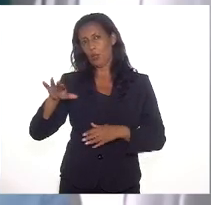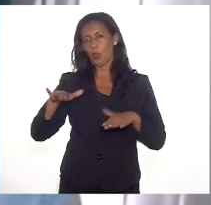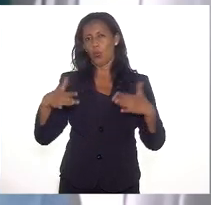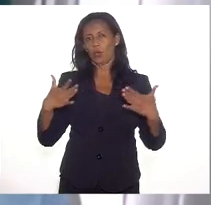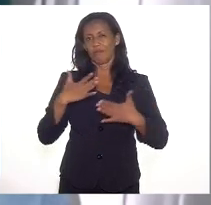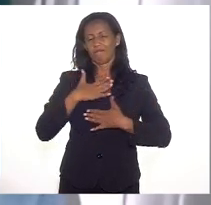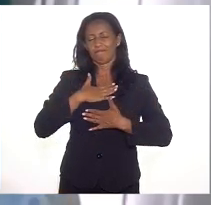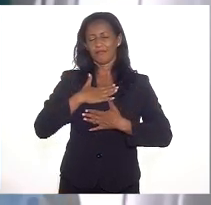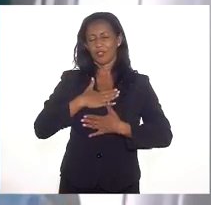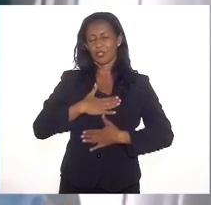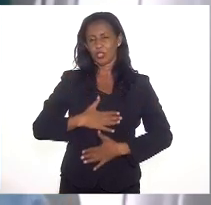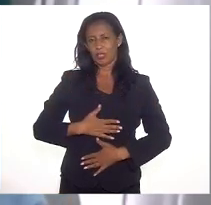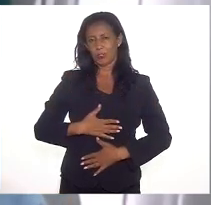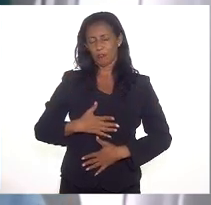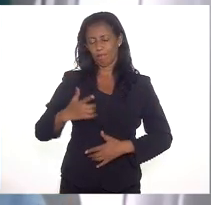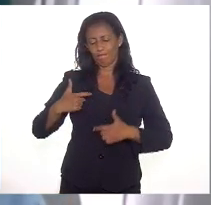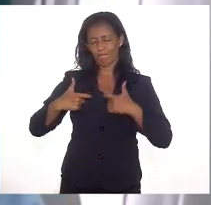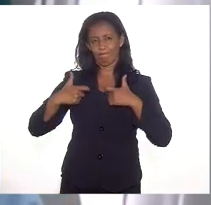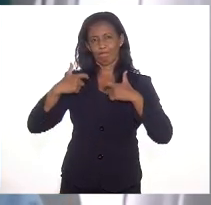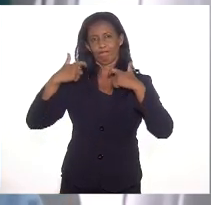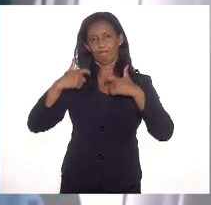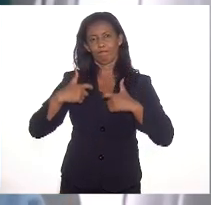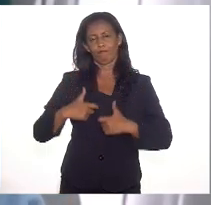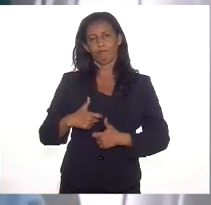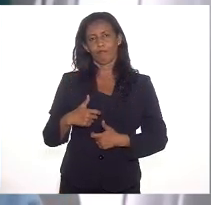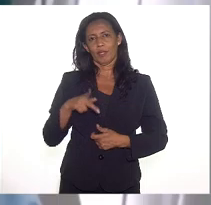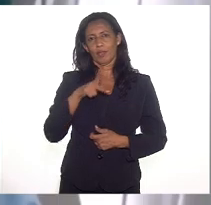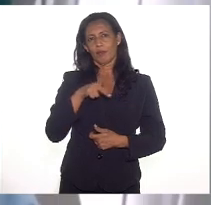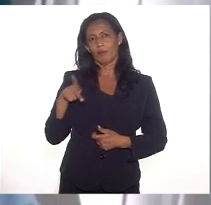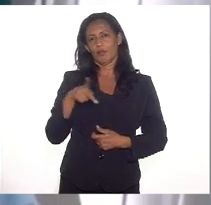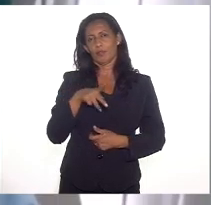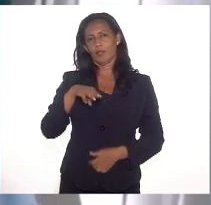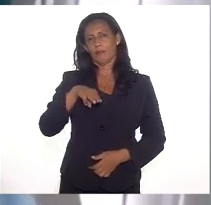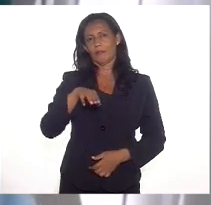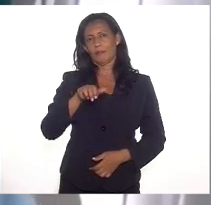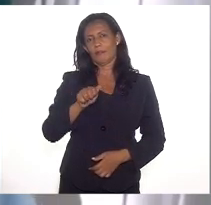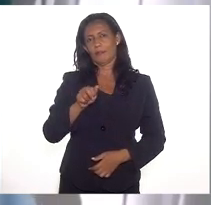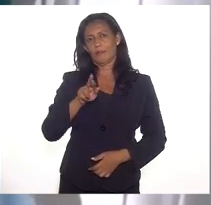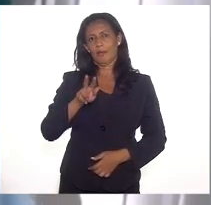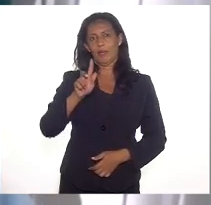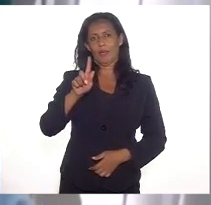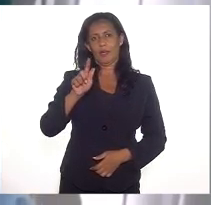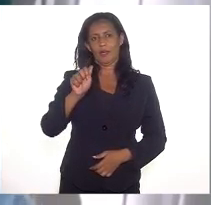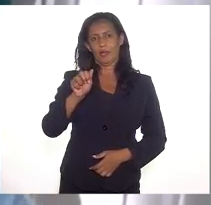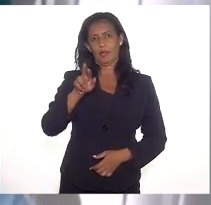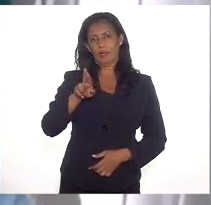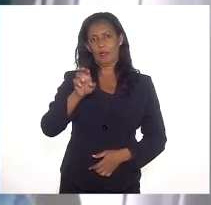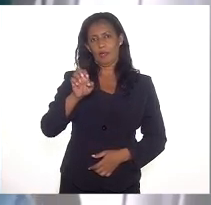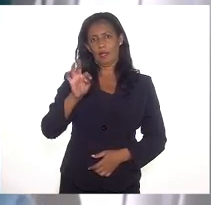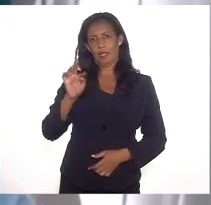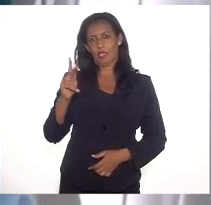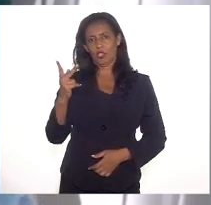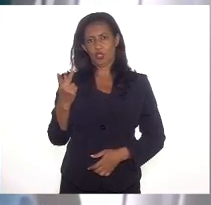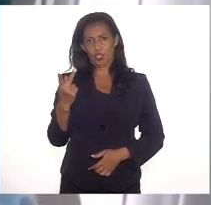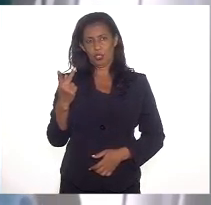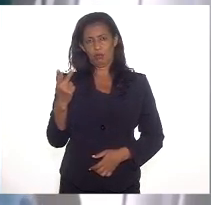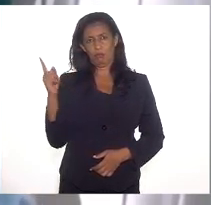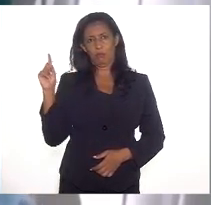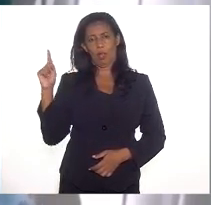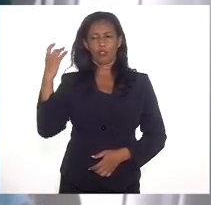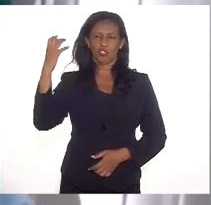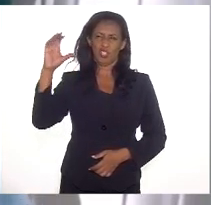seu combate a professora Margarete Maria Martins, da Rede